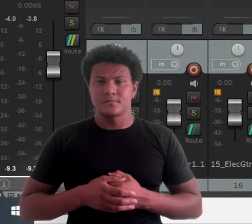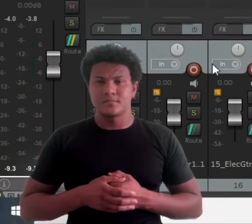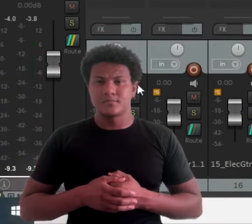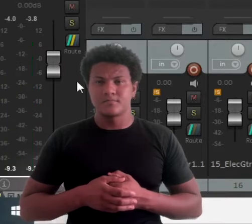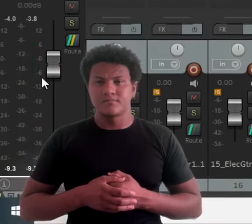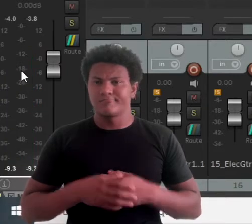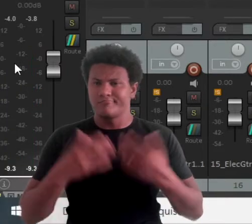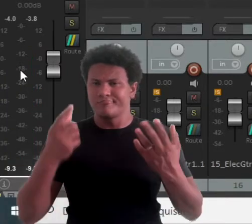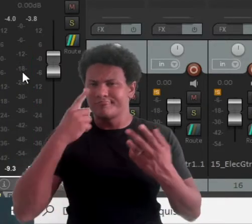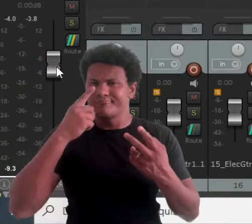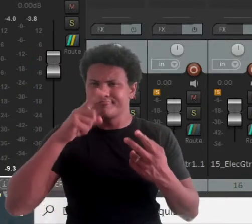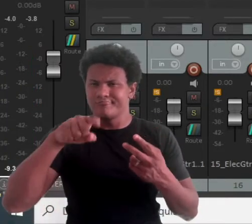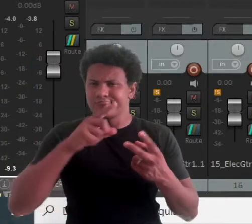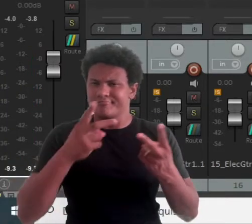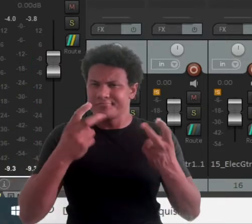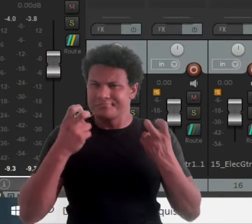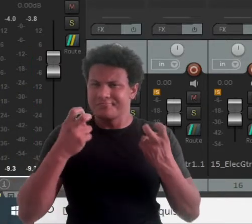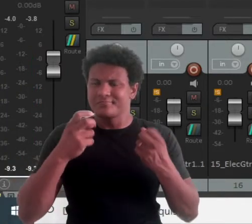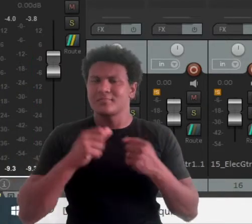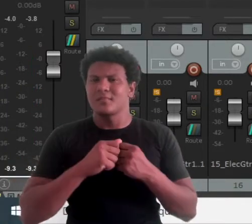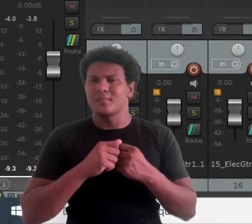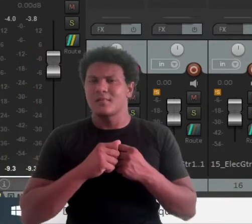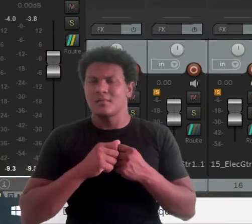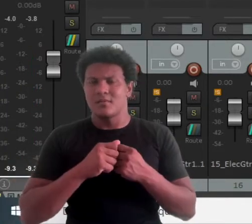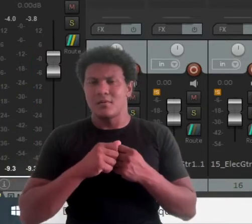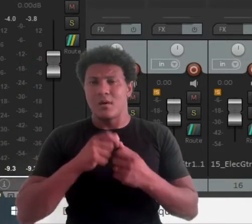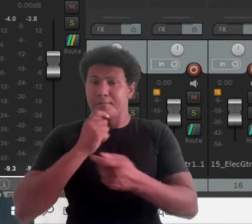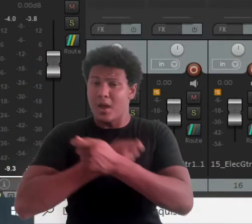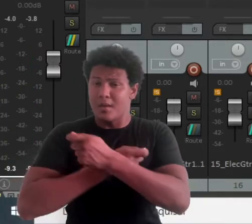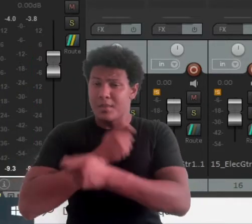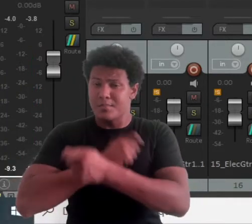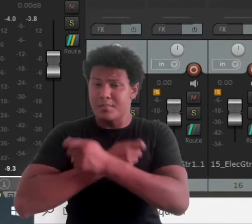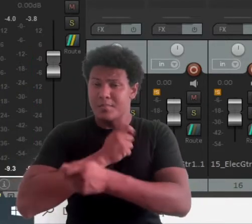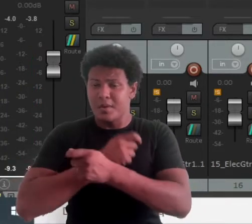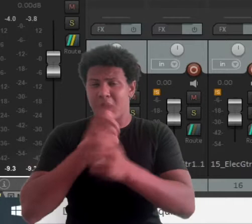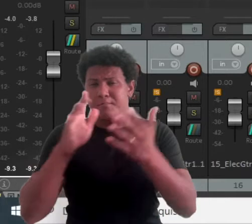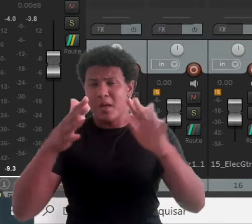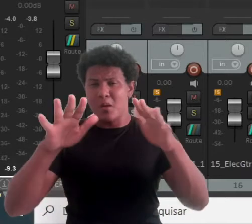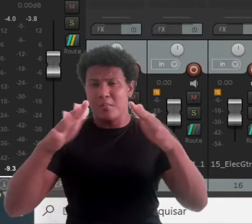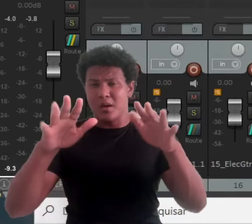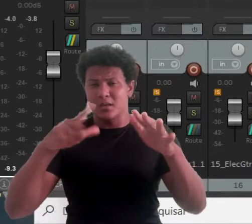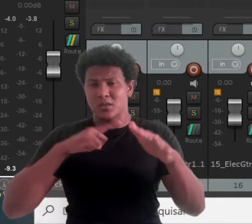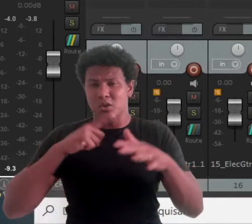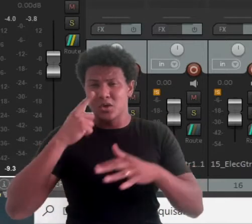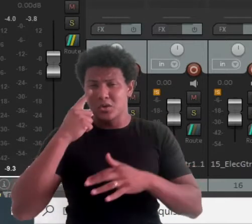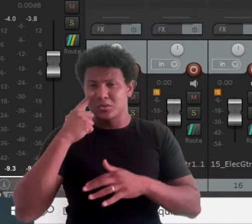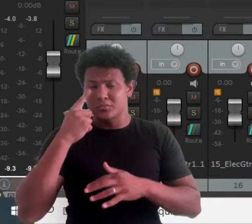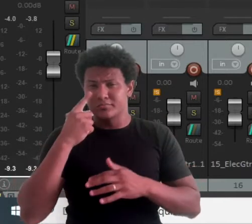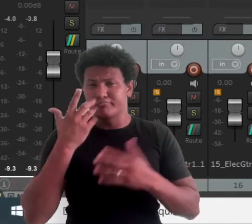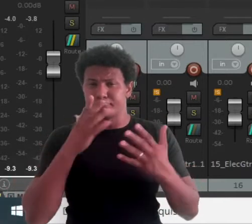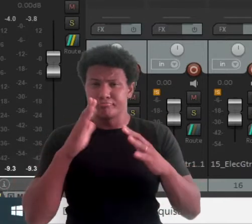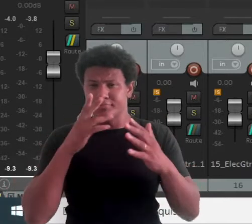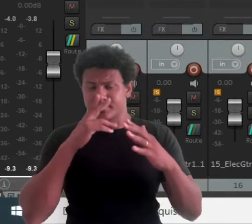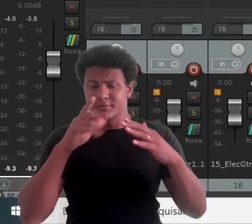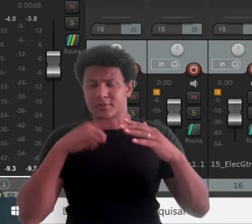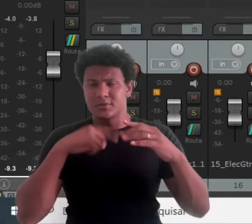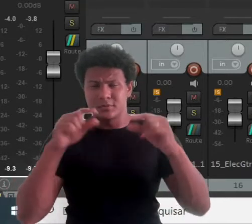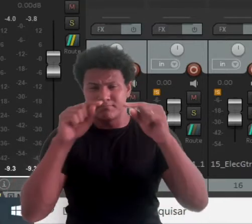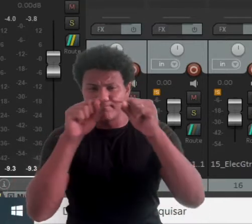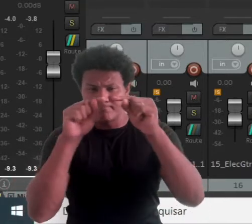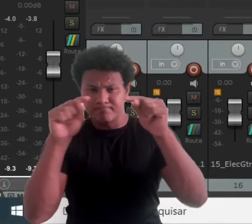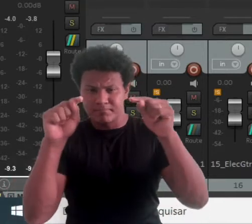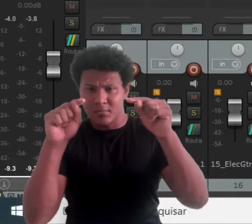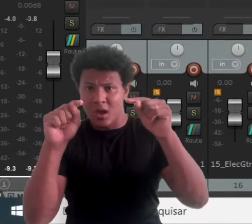Então, aqui como vocês viram, a mesma coisa, ó. Geralmente a bateria está por aqui e quando bate a caixa ele vai até em menos